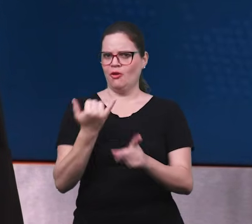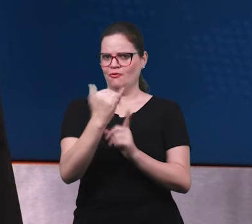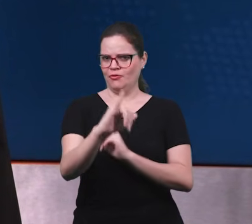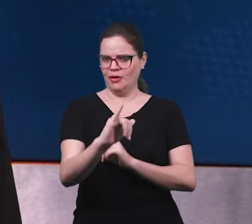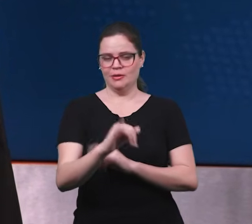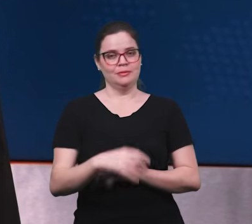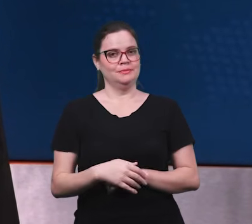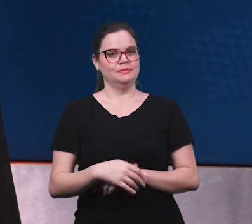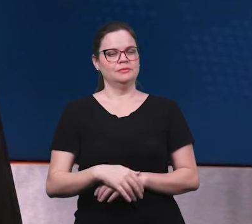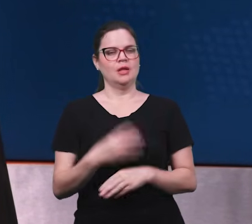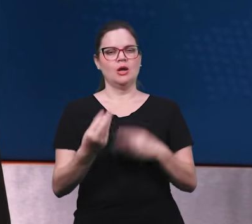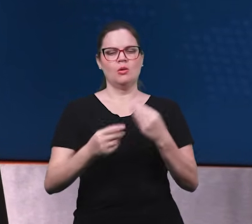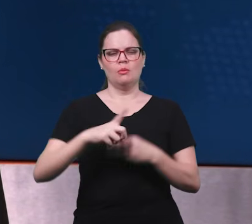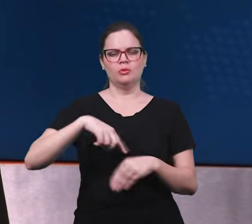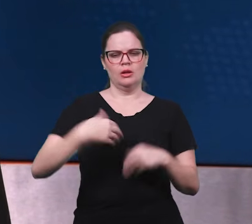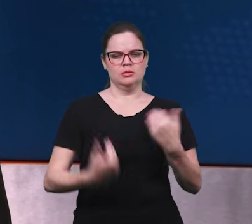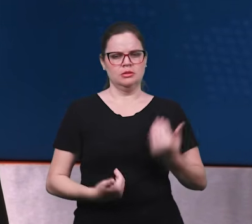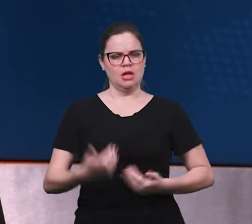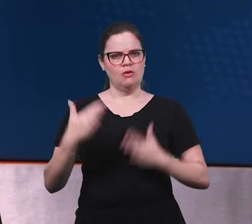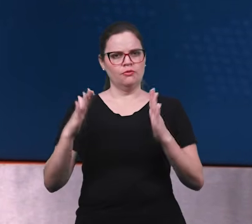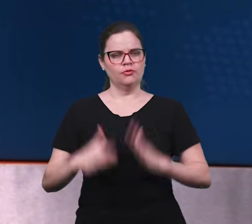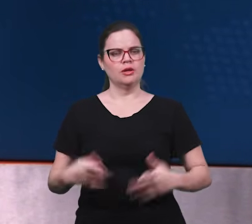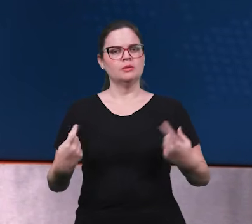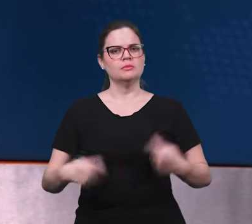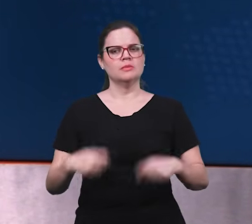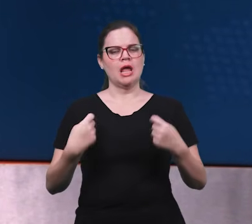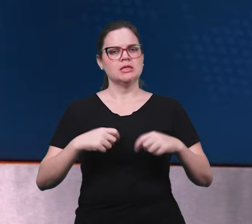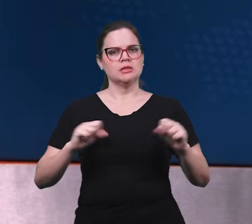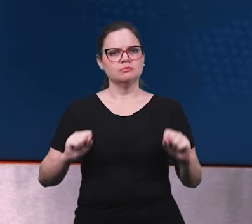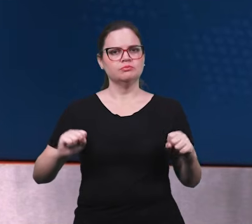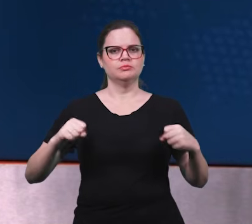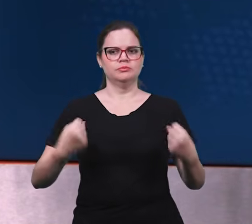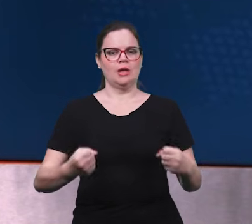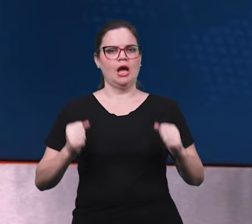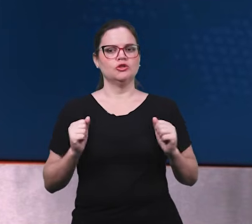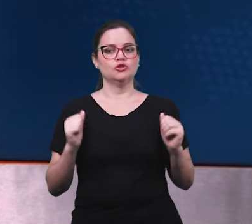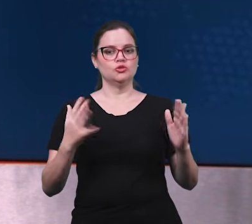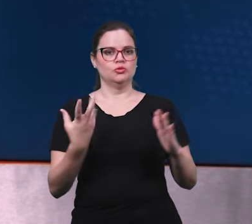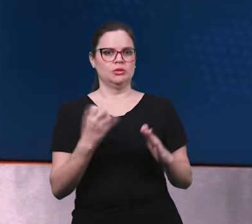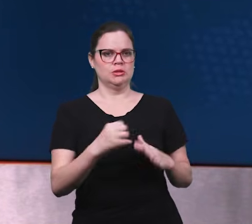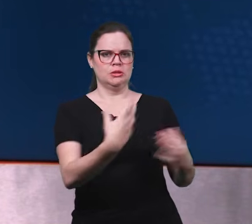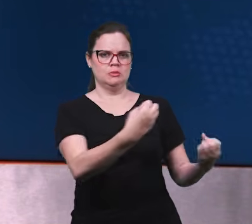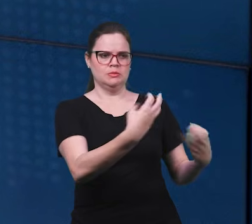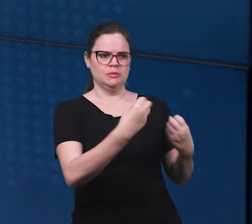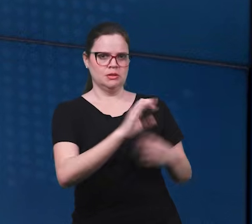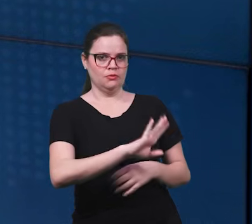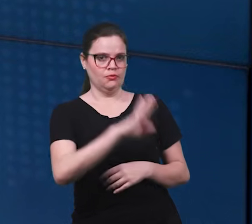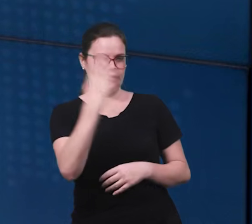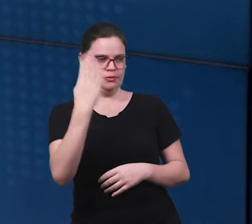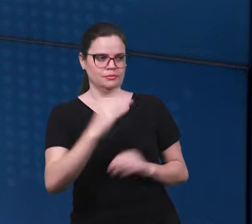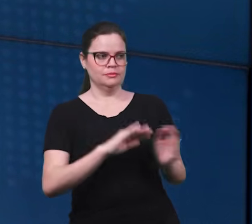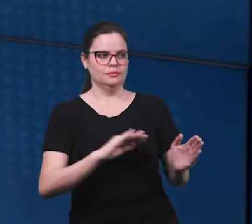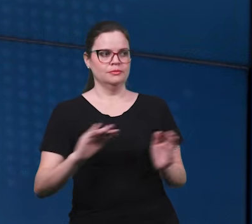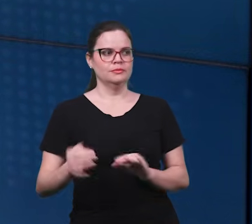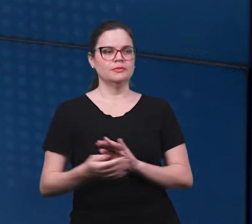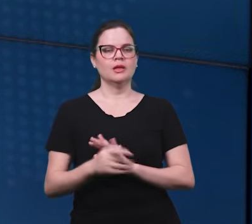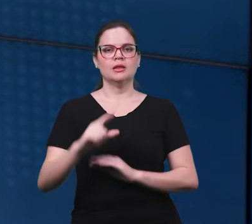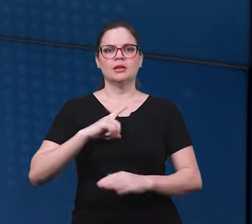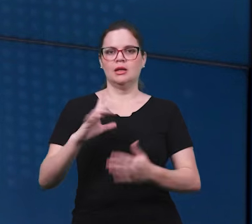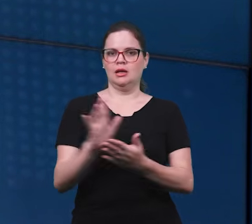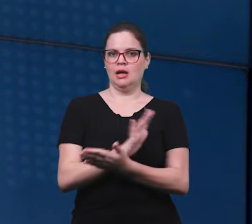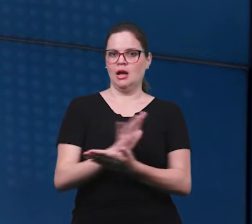profetas e como os fiéis devem se posicionar diante de ensinos enganosos.